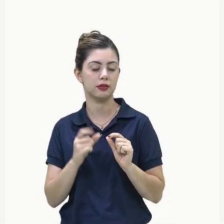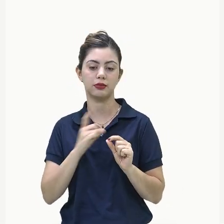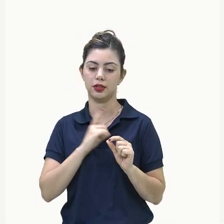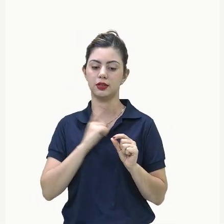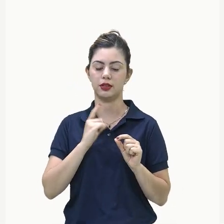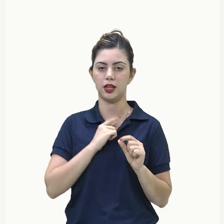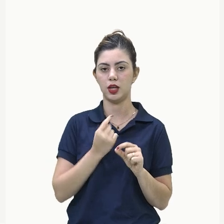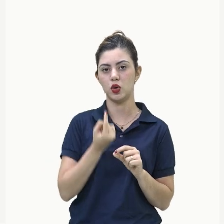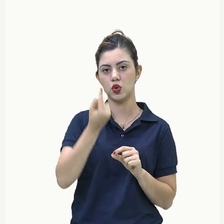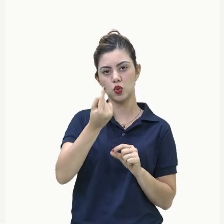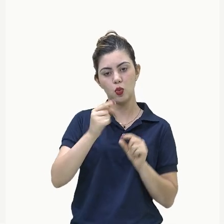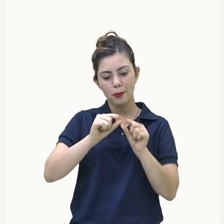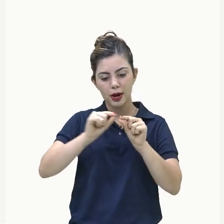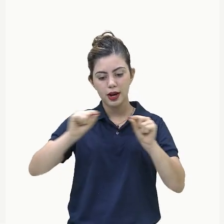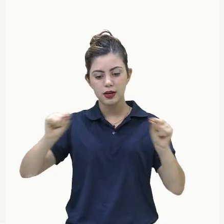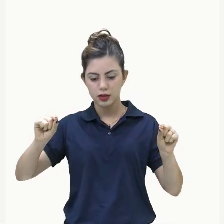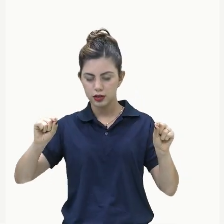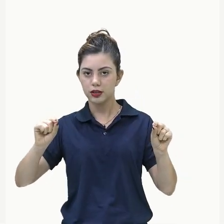alinhados.